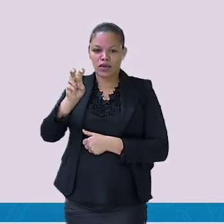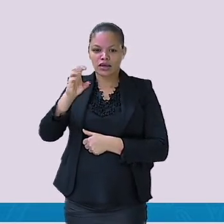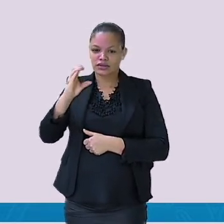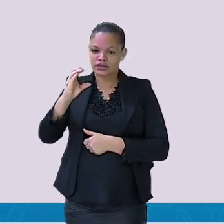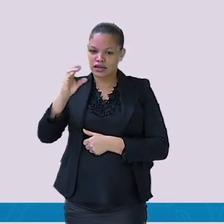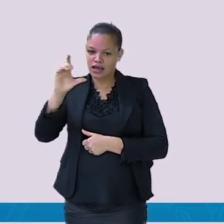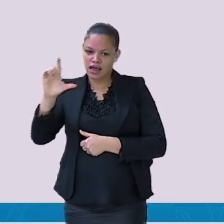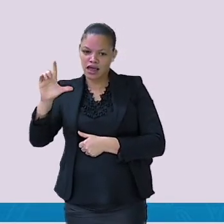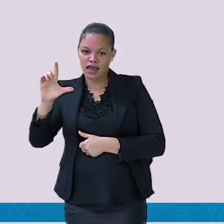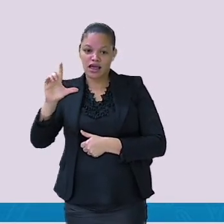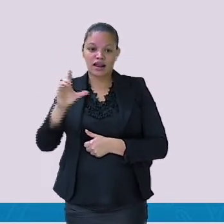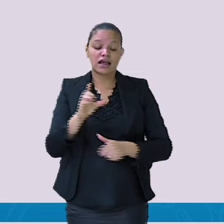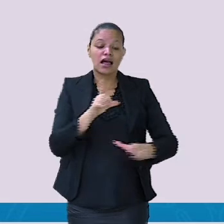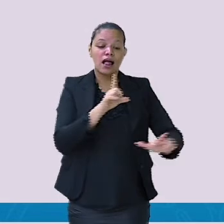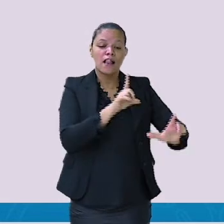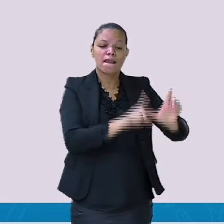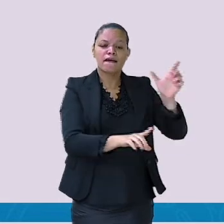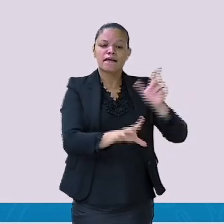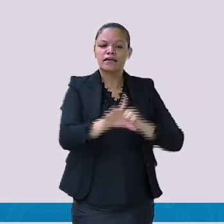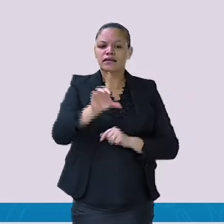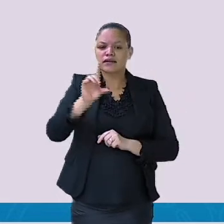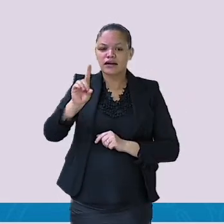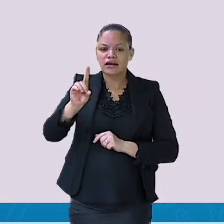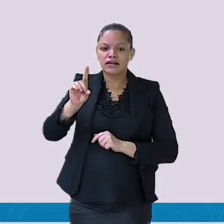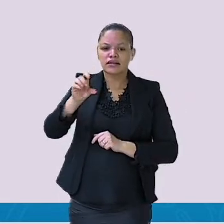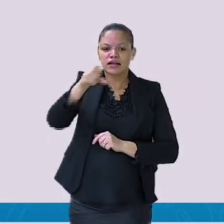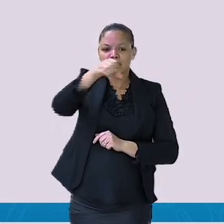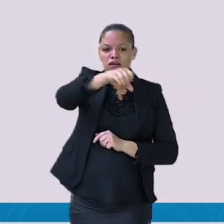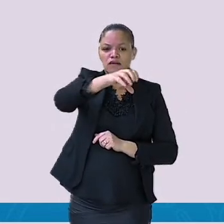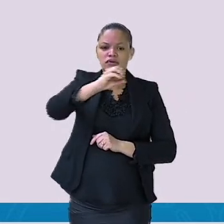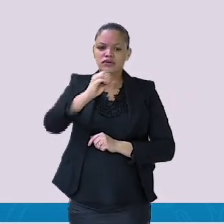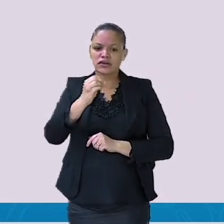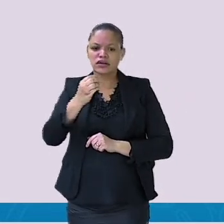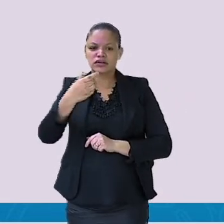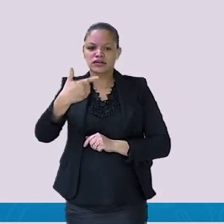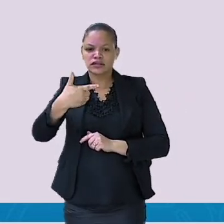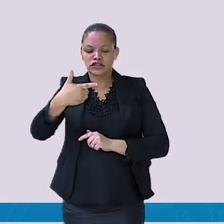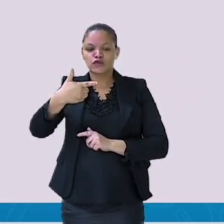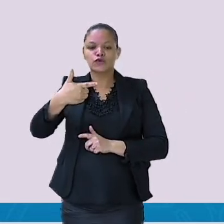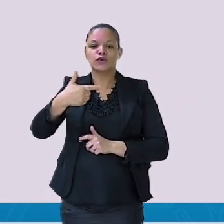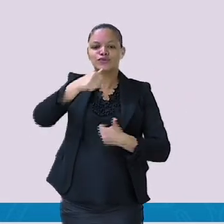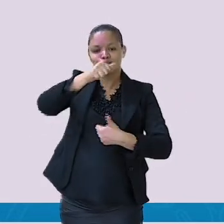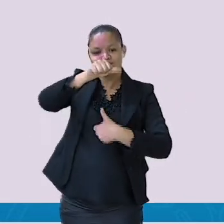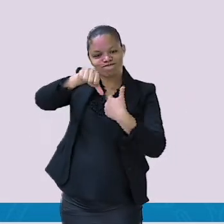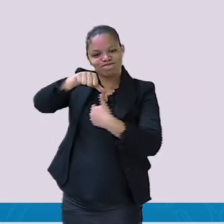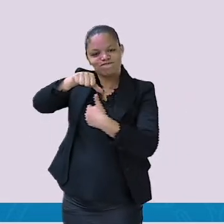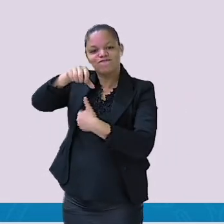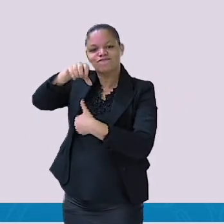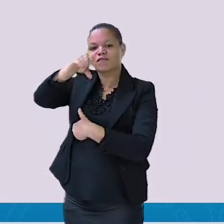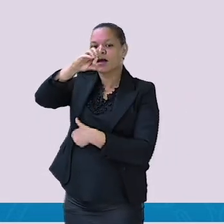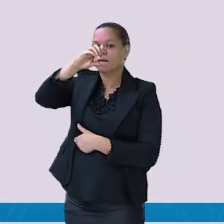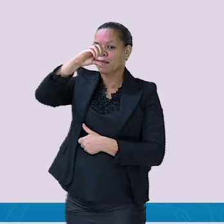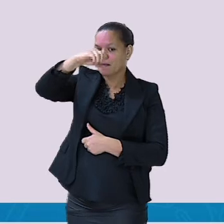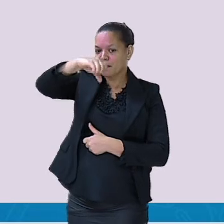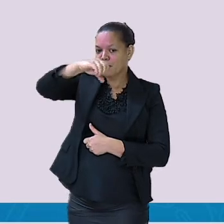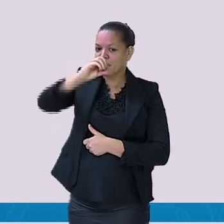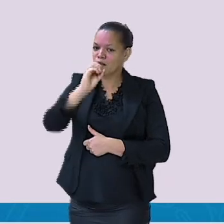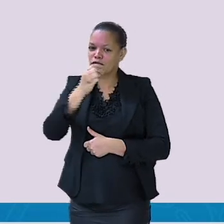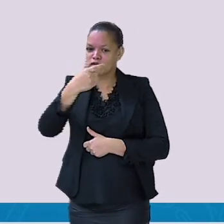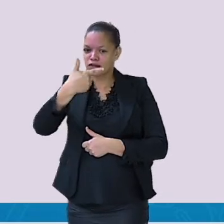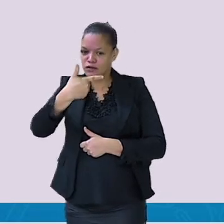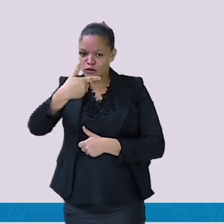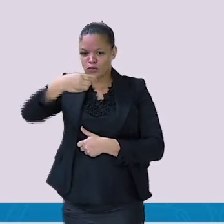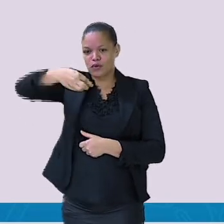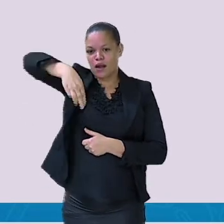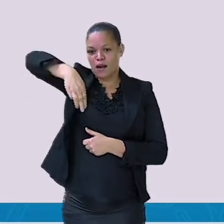para ml. Então, mililitros, ml, litro vai ser L, centilitros, CL,